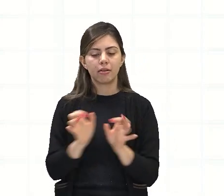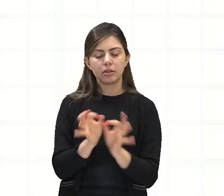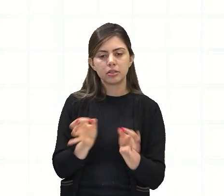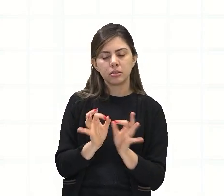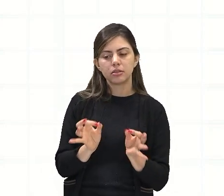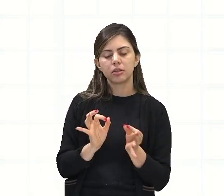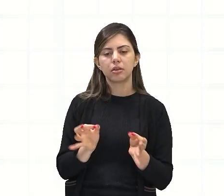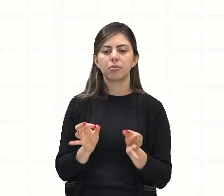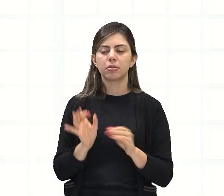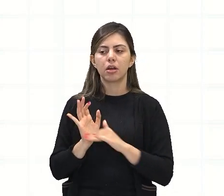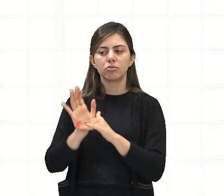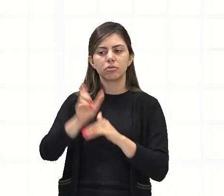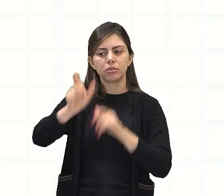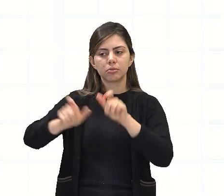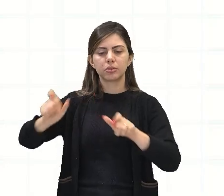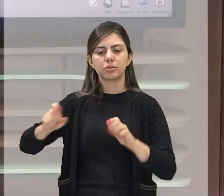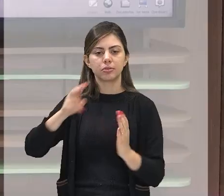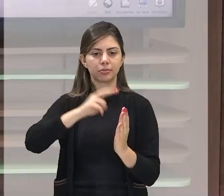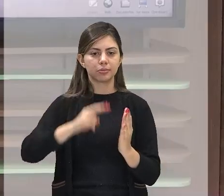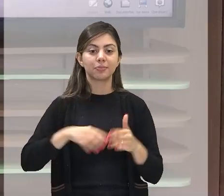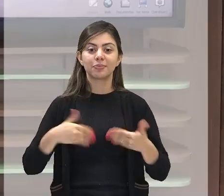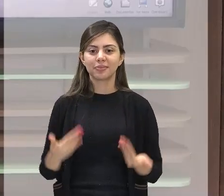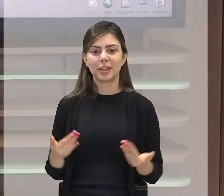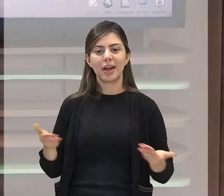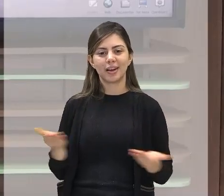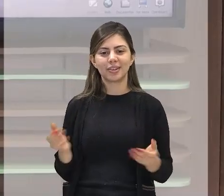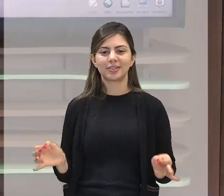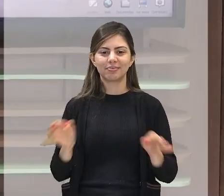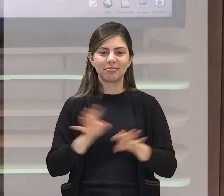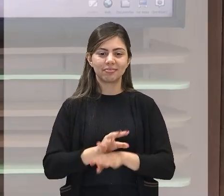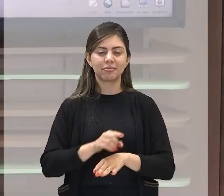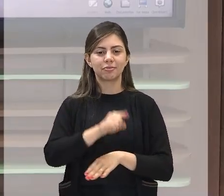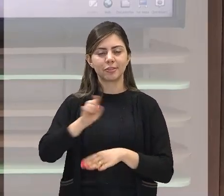para você. A nossa aula, então, se encerra aqui.